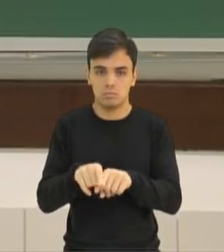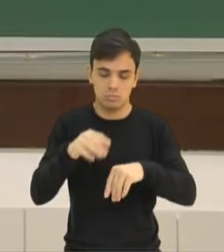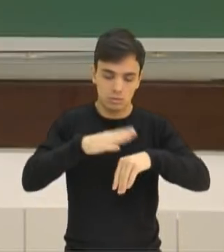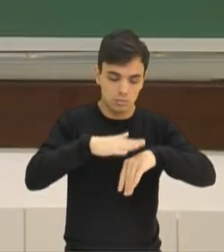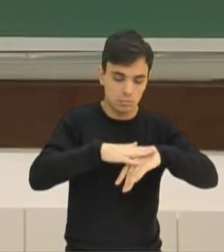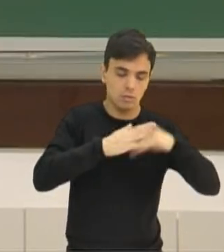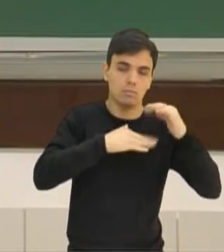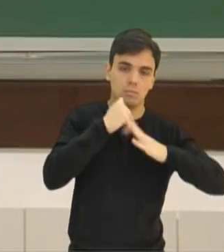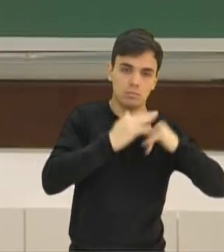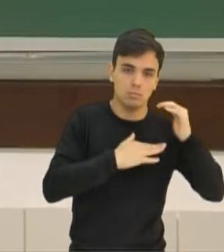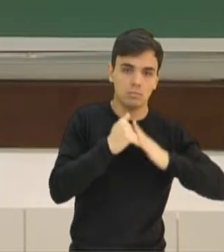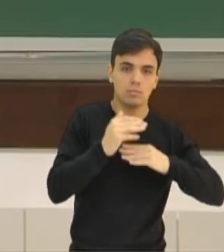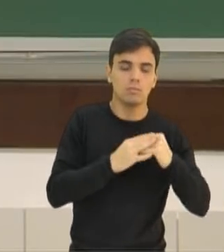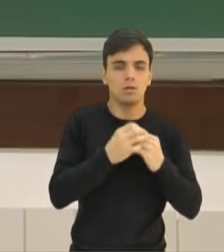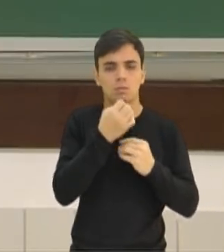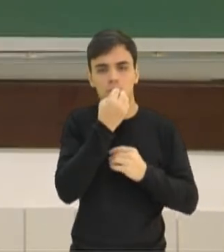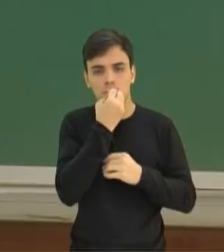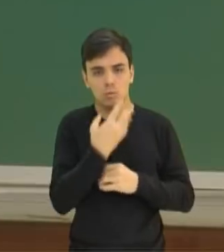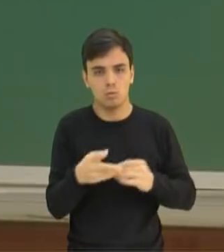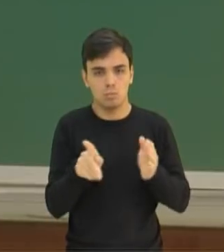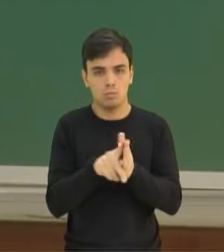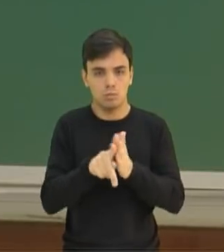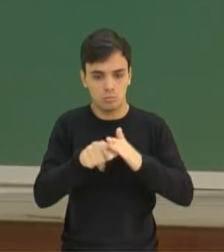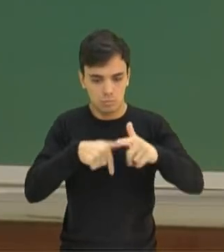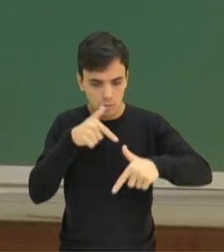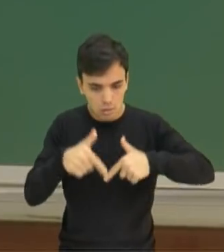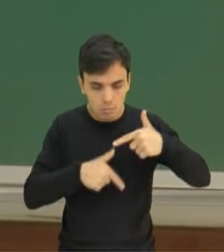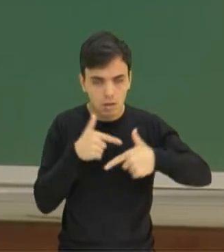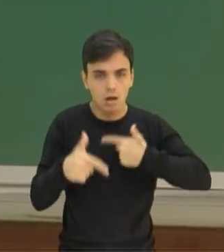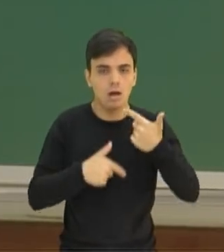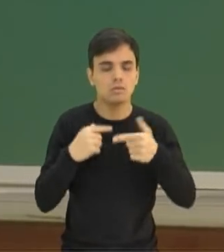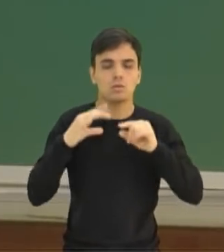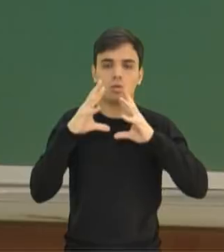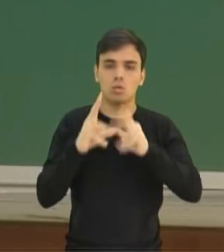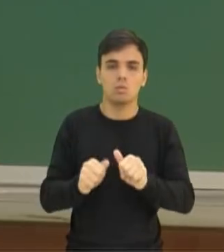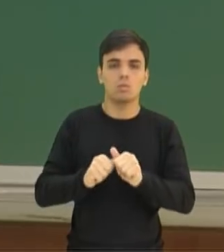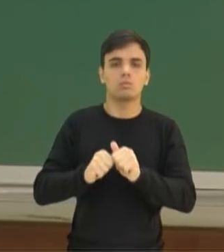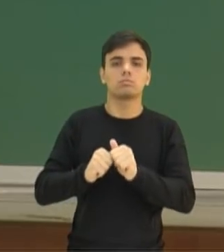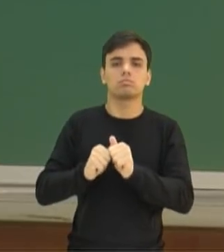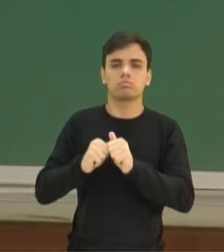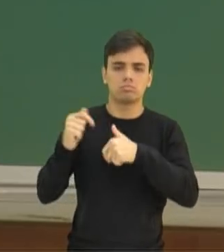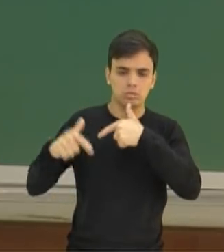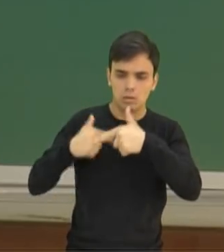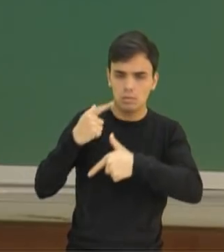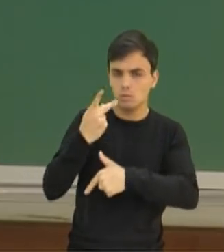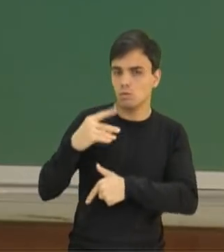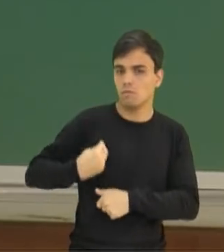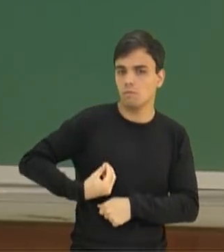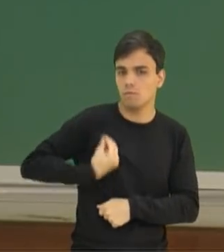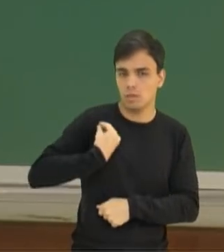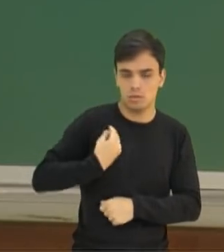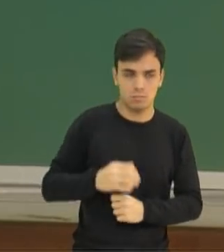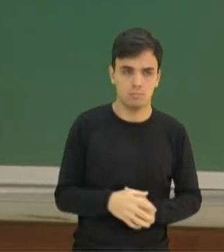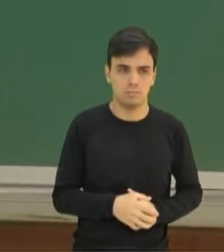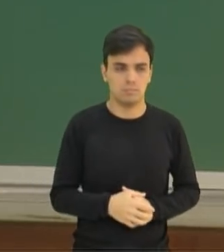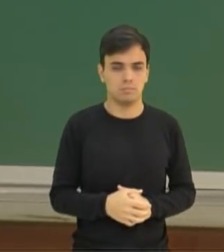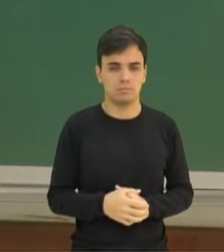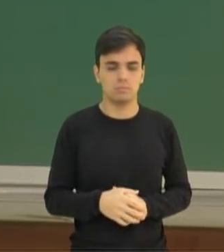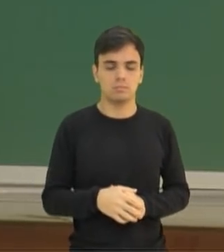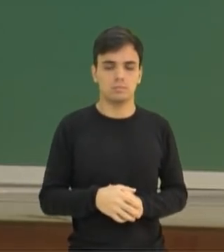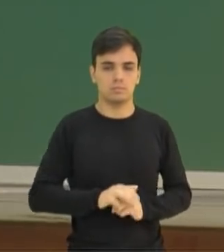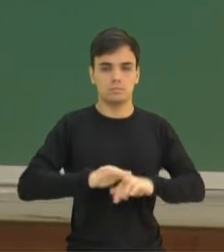de obra qualificada ali para o mercado de trabalho, para todas as atividades da tua vida, na verdade. Então, taxas